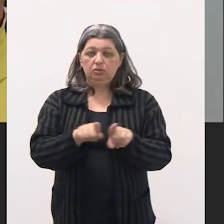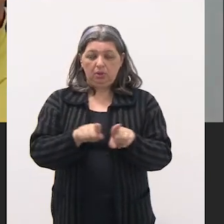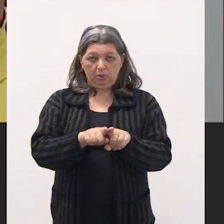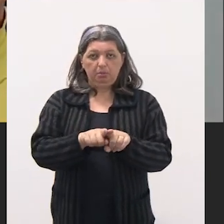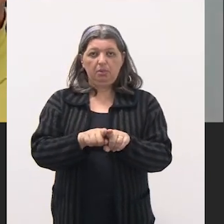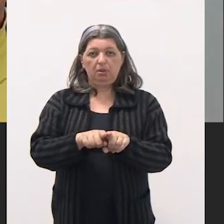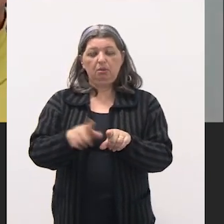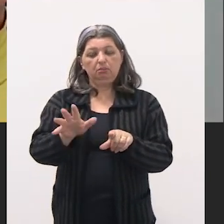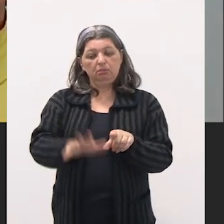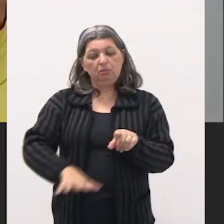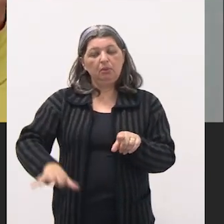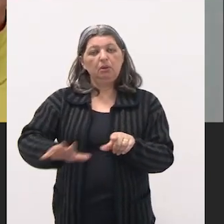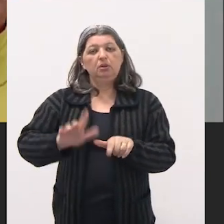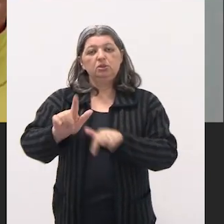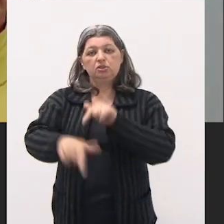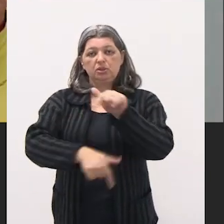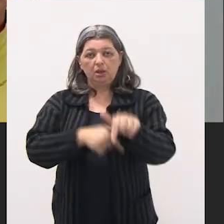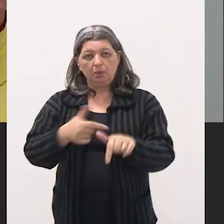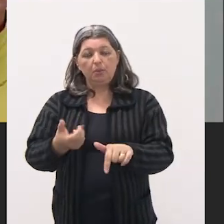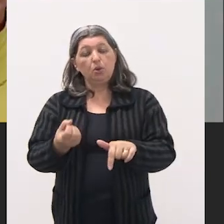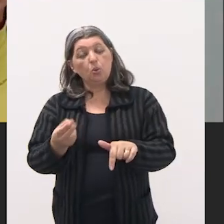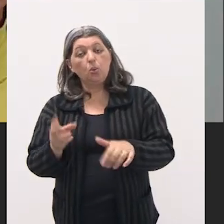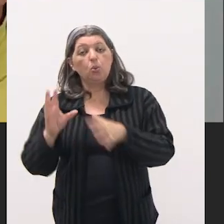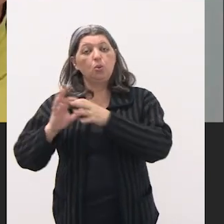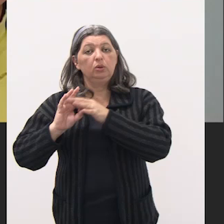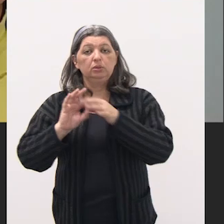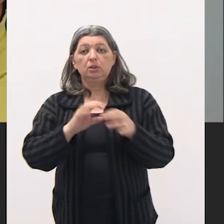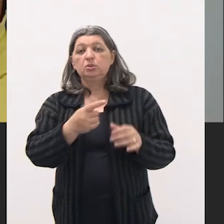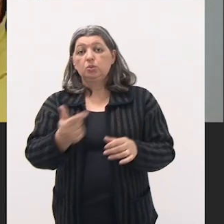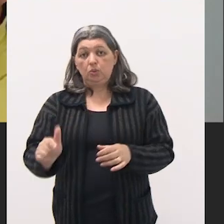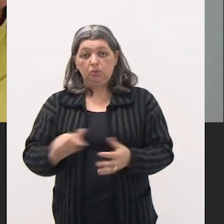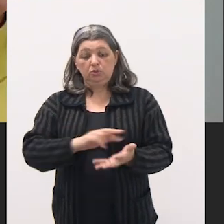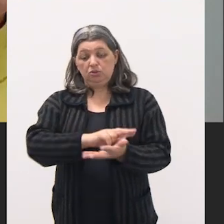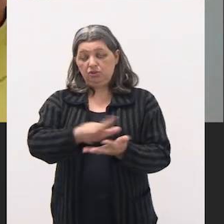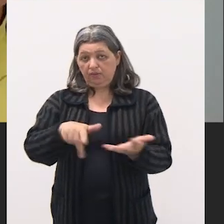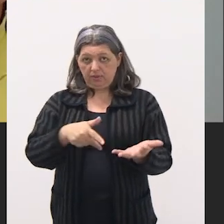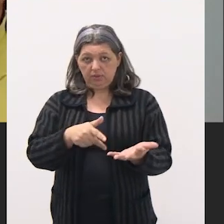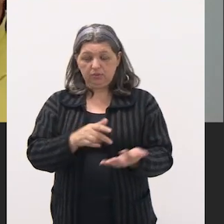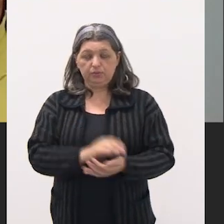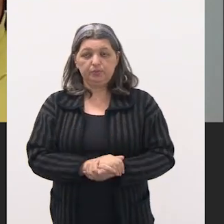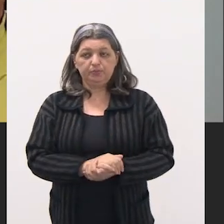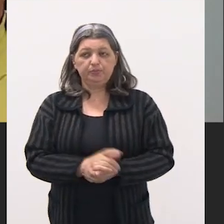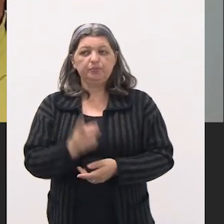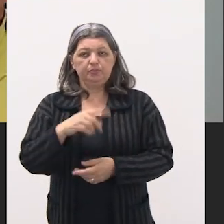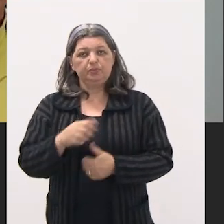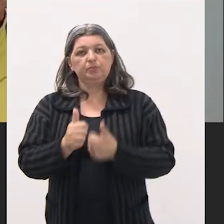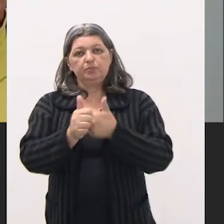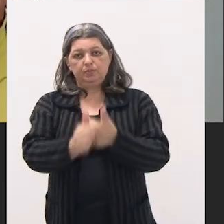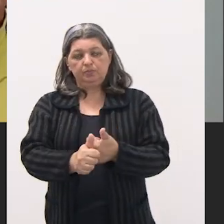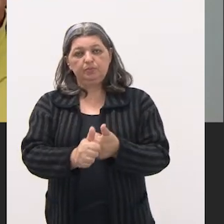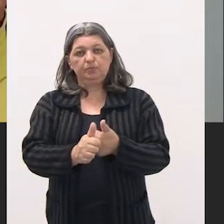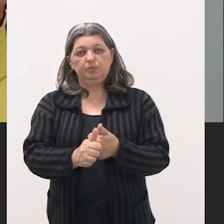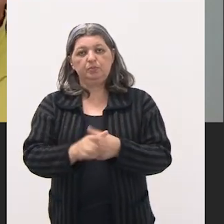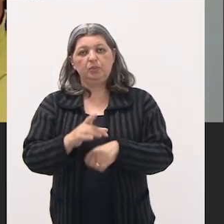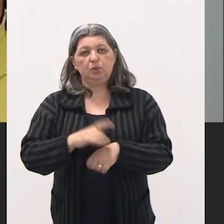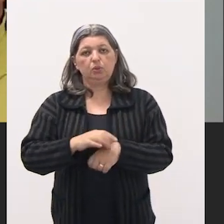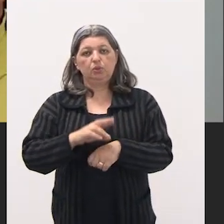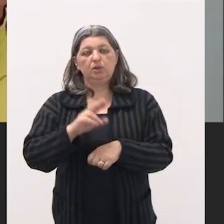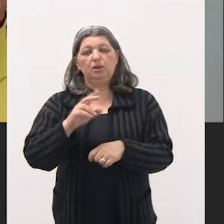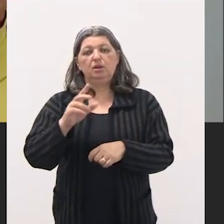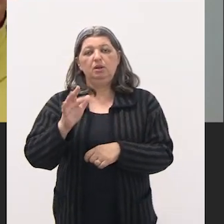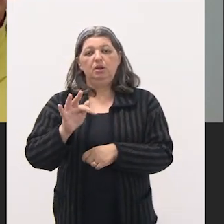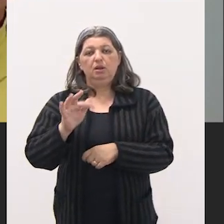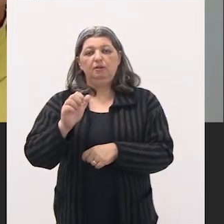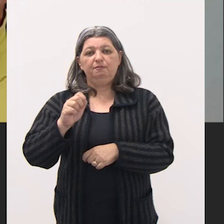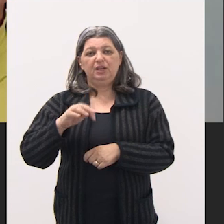seu local de trabalho e em outros contextos? Então, acompanhe o que nos dirá a doutora Fátima sobre